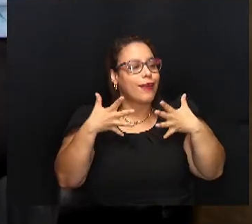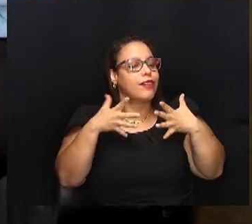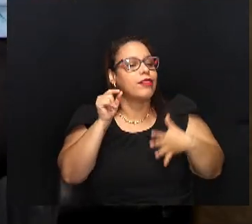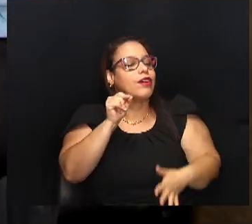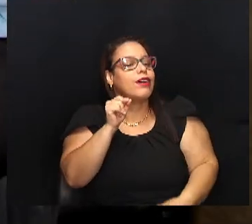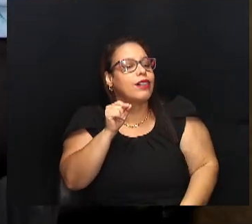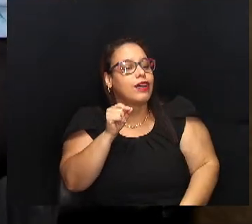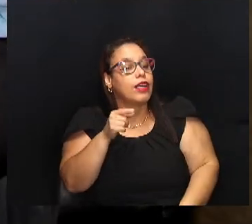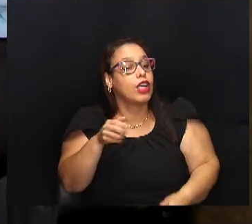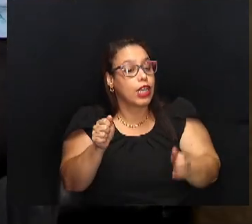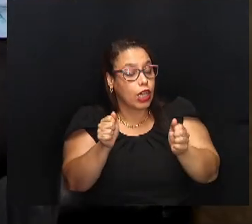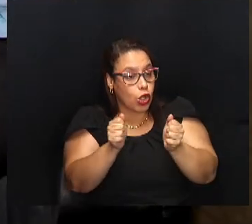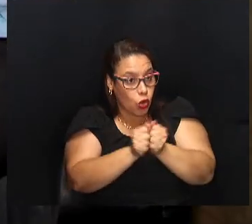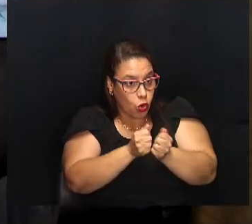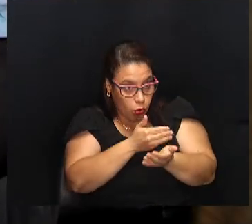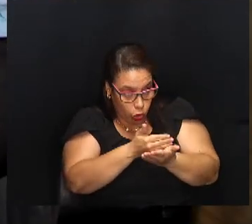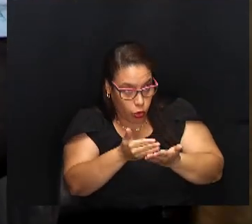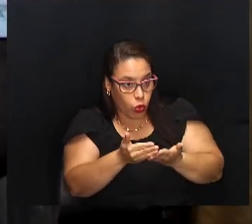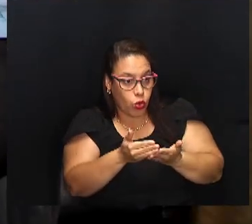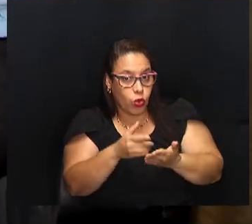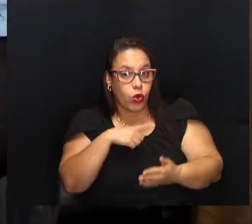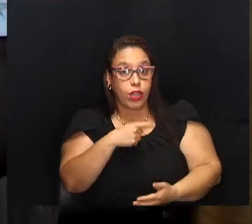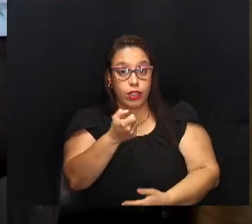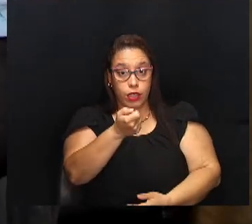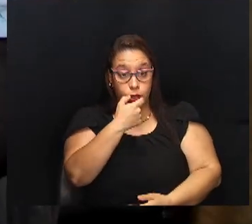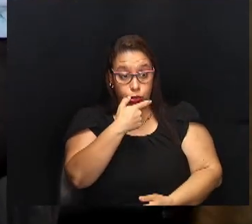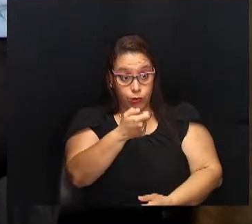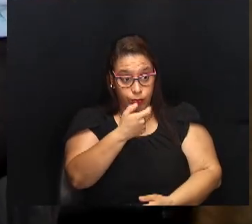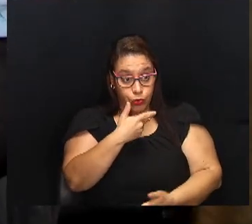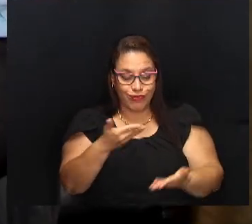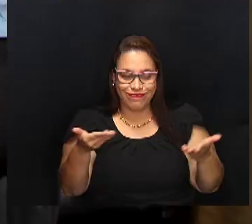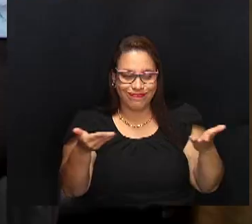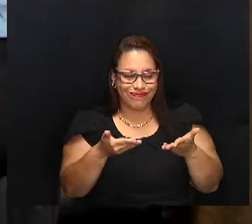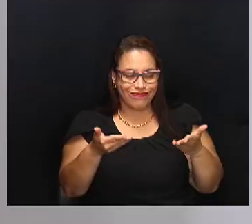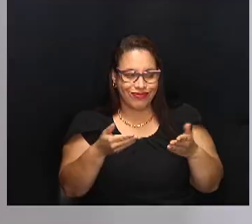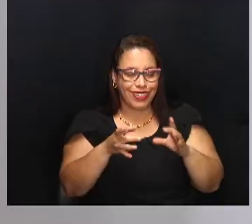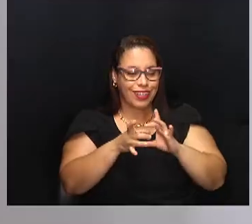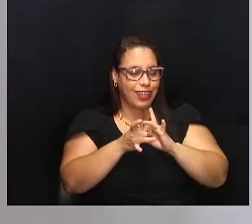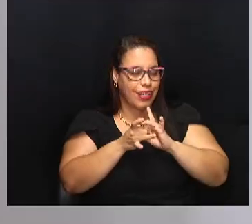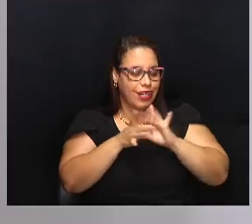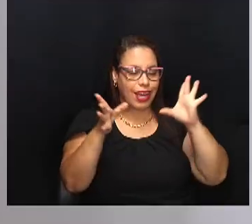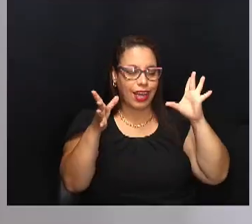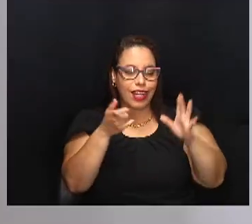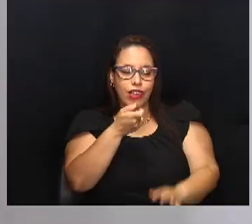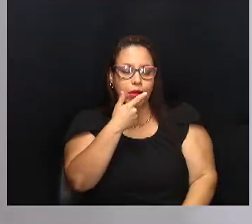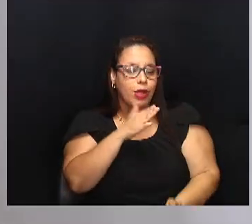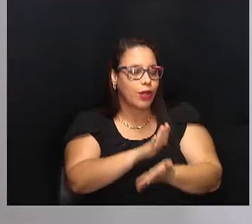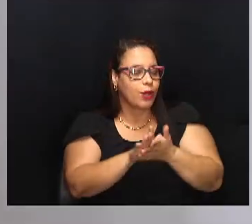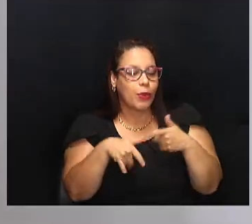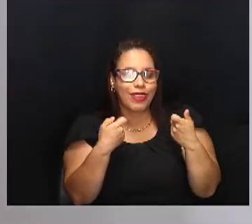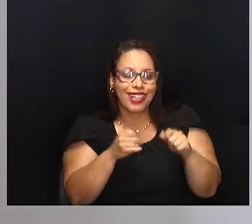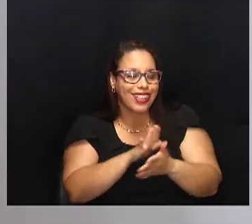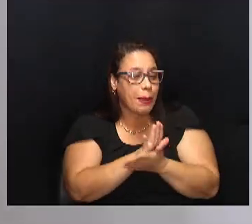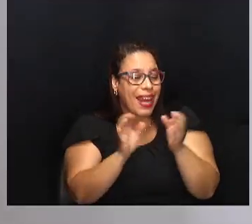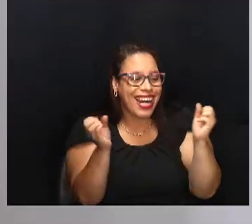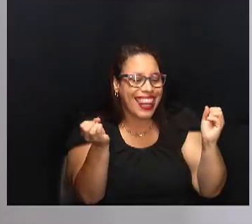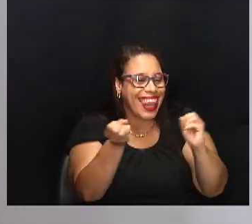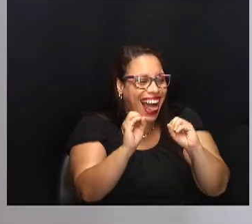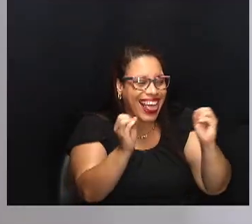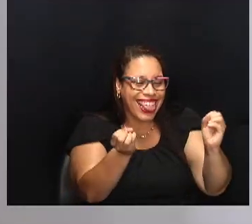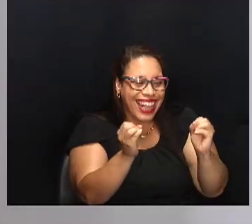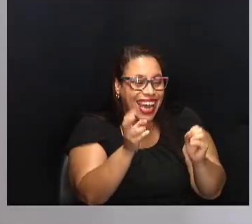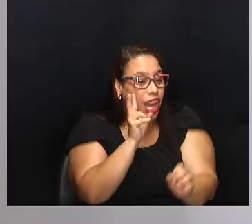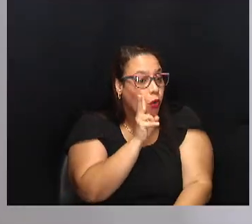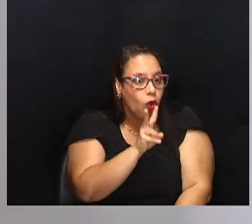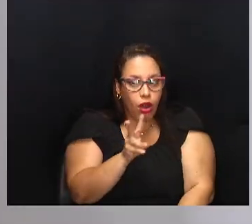ele ficou conosco, ele tinha medicações e hoje ele teve alta de medicações. Ele não toma mais remédio, né? E se você